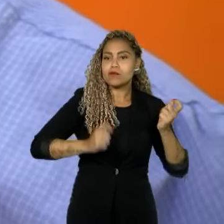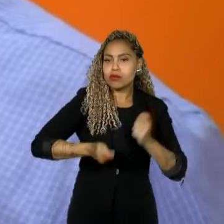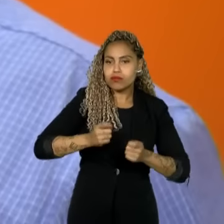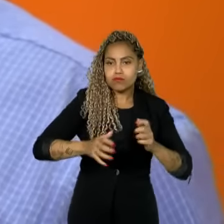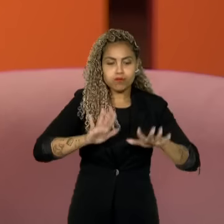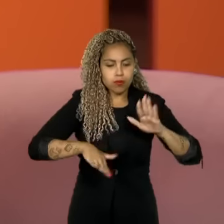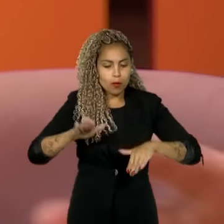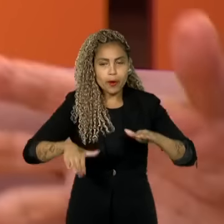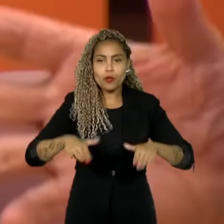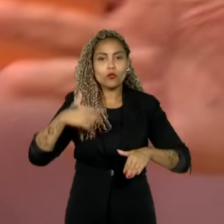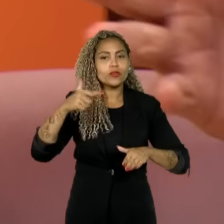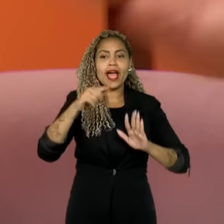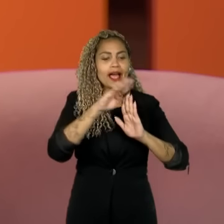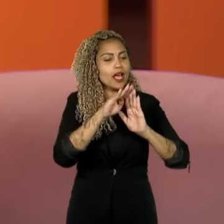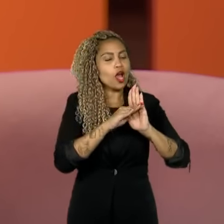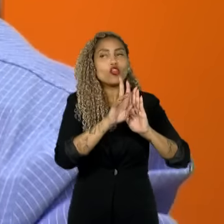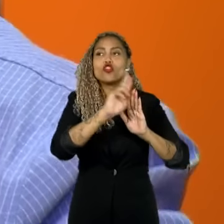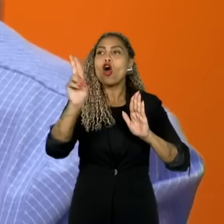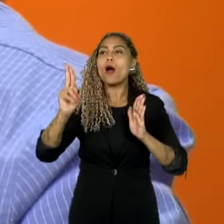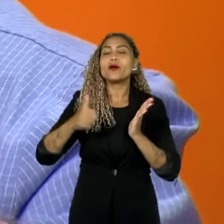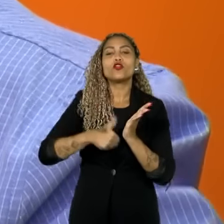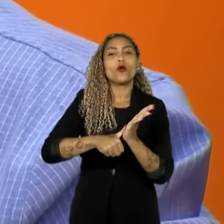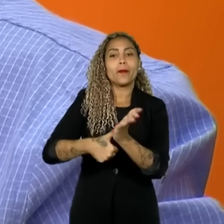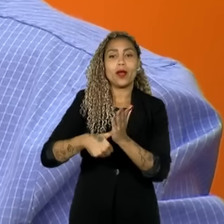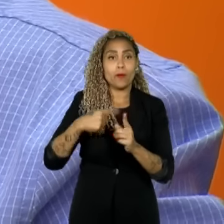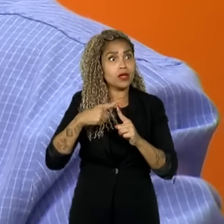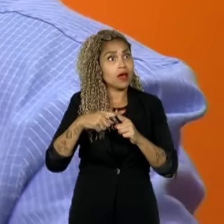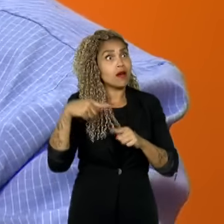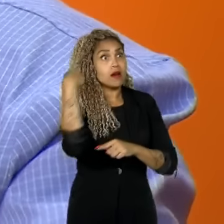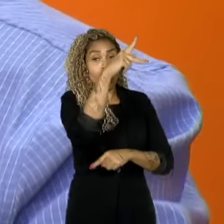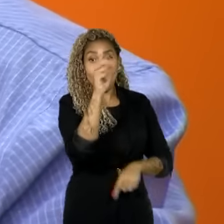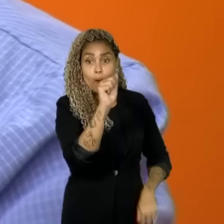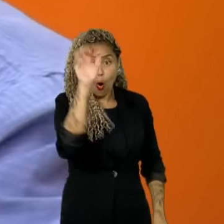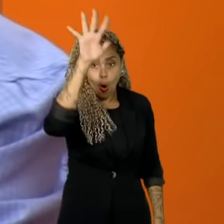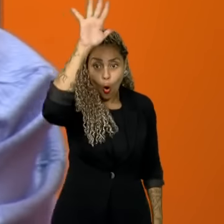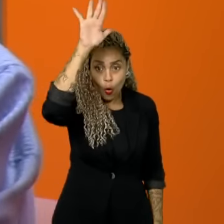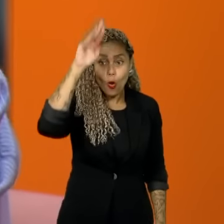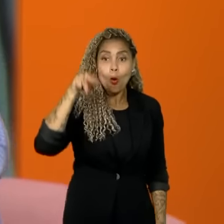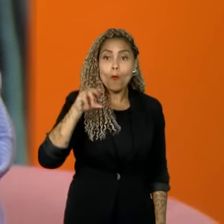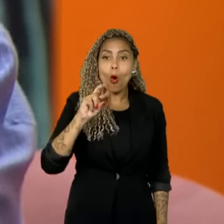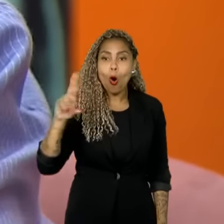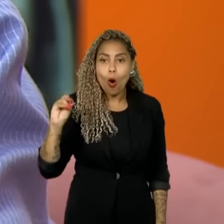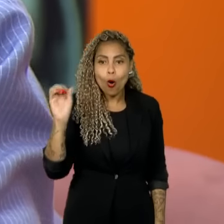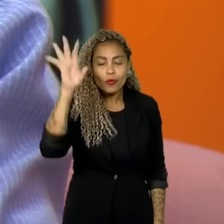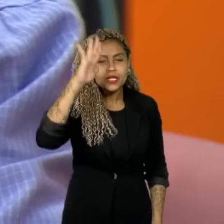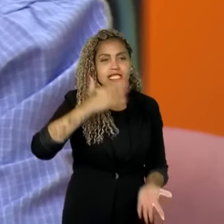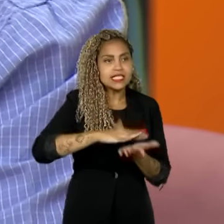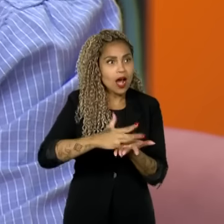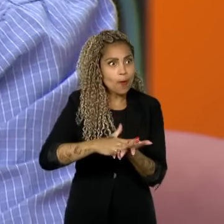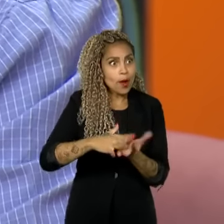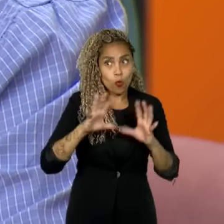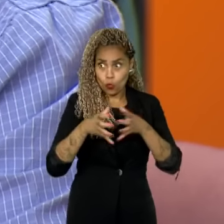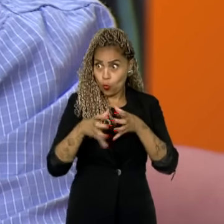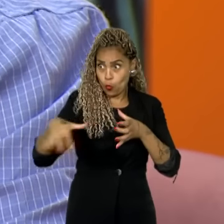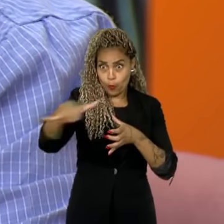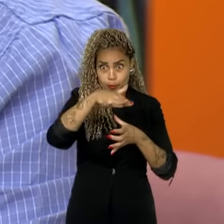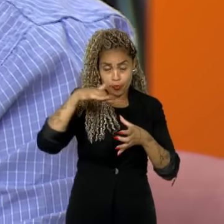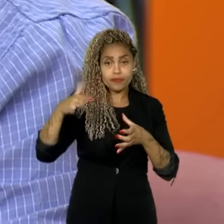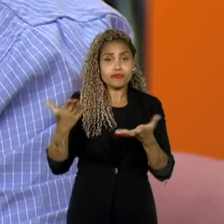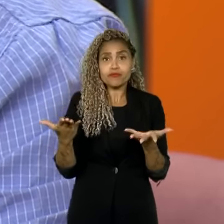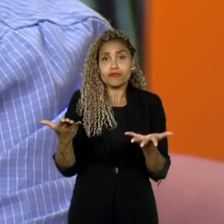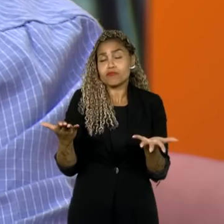dos Músicos. Porque o pessoal de Morro, de Samba, o próprio conjunto Nosso Samba, que foi o primeiro, o pioneiro,